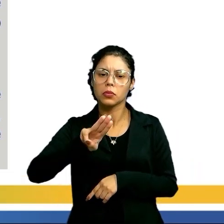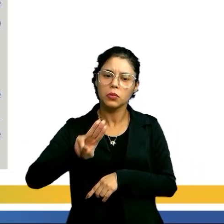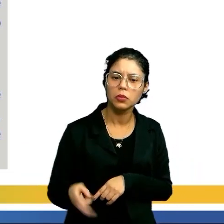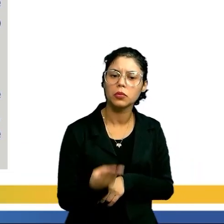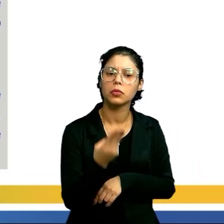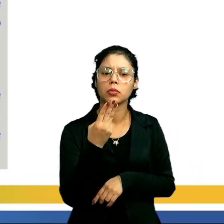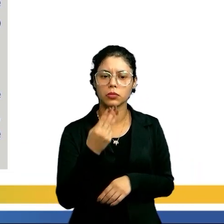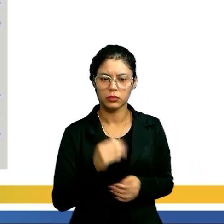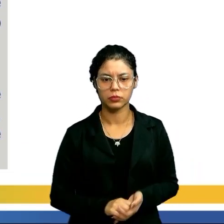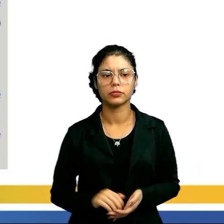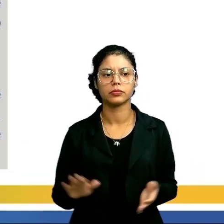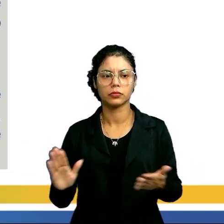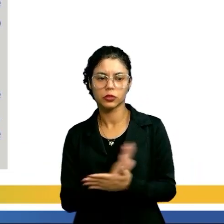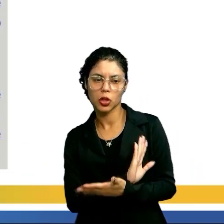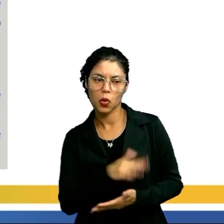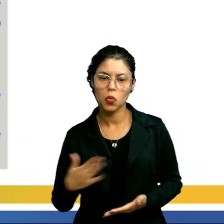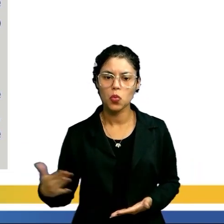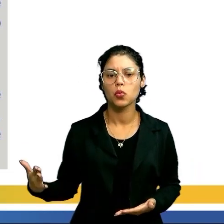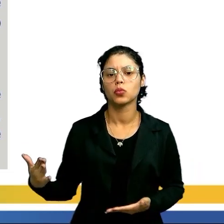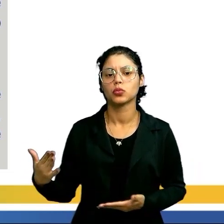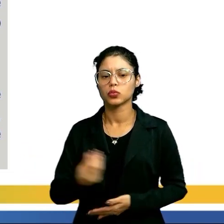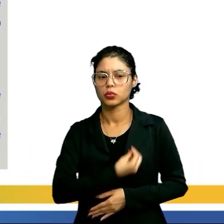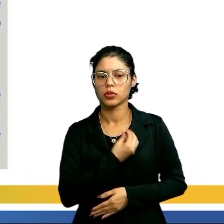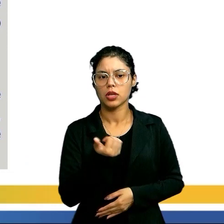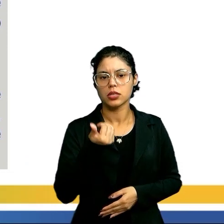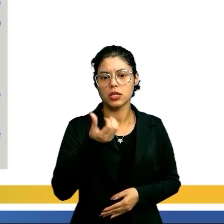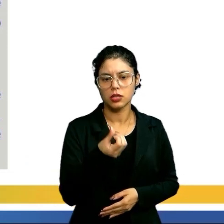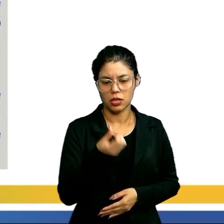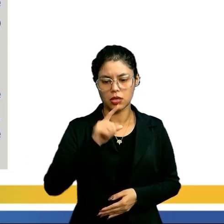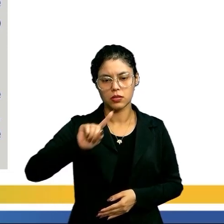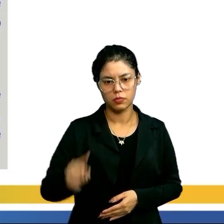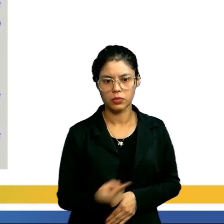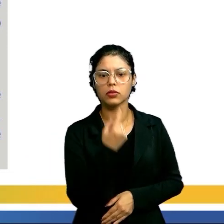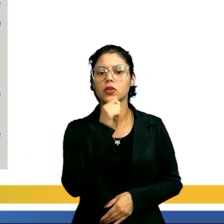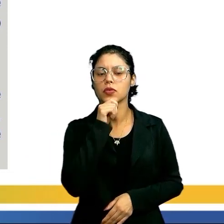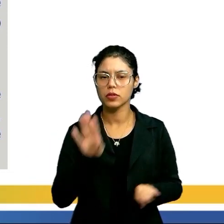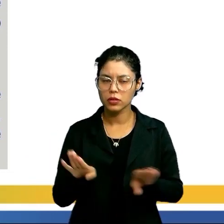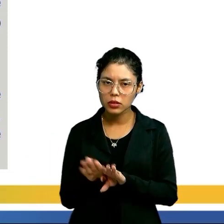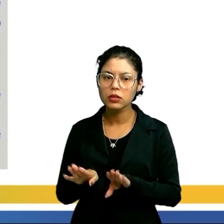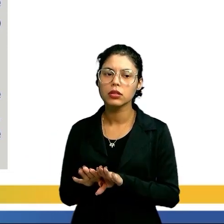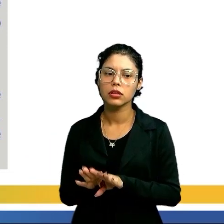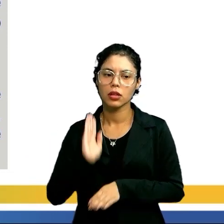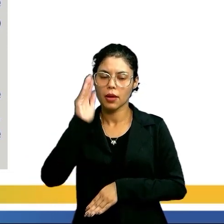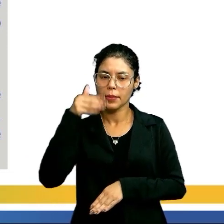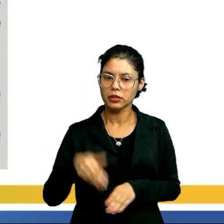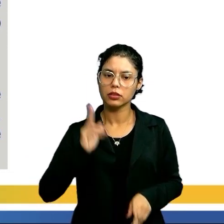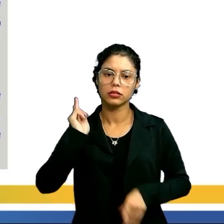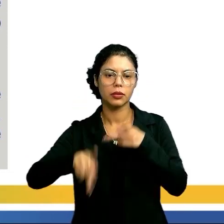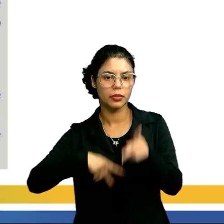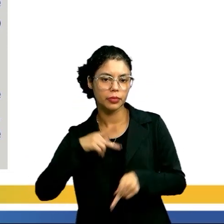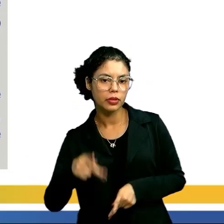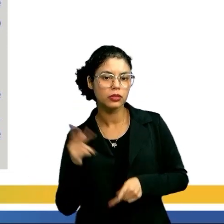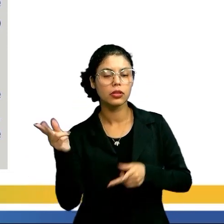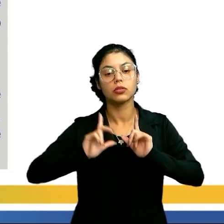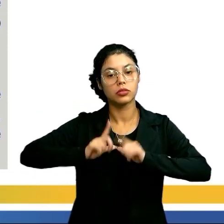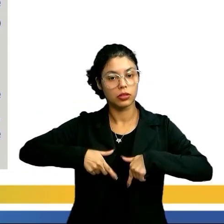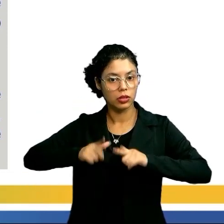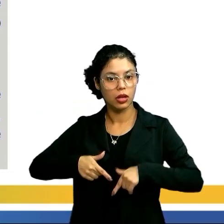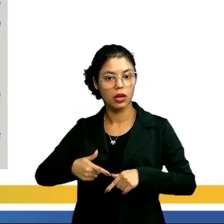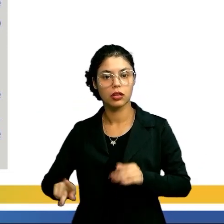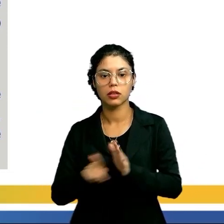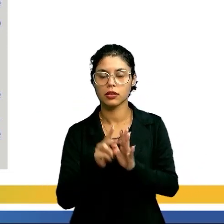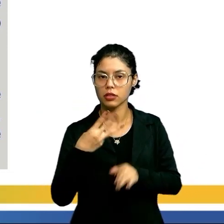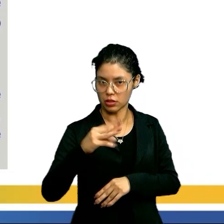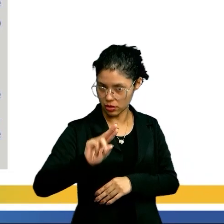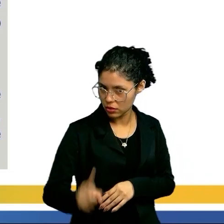milhões. E quantos judeus vivem em Israel? 6 milhões. Então, quer dizer, a metade da população de Israel seriam